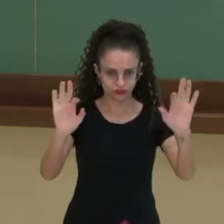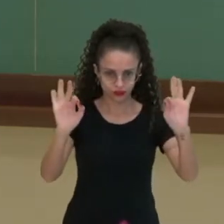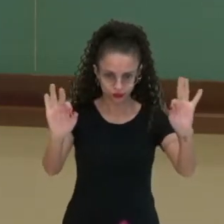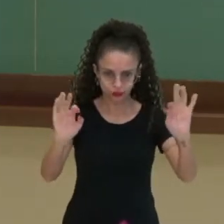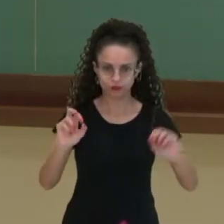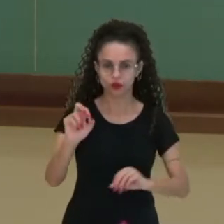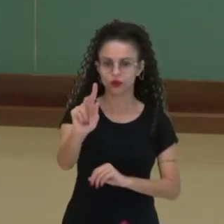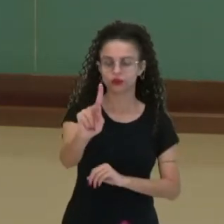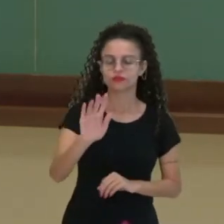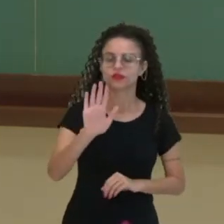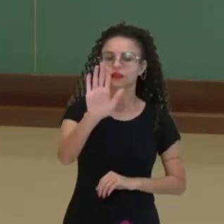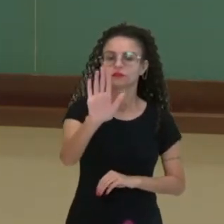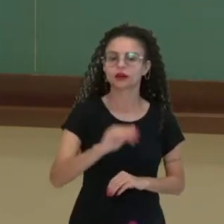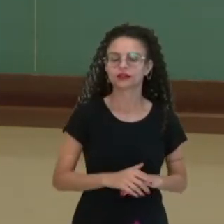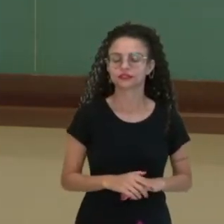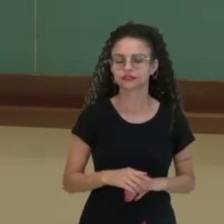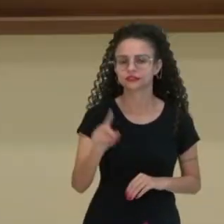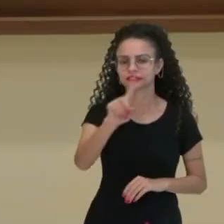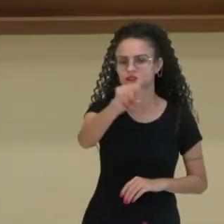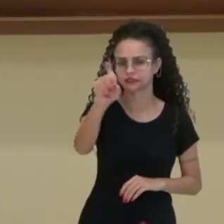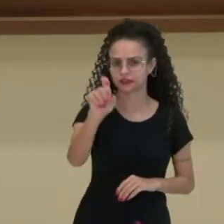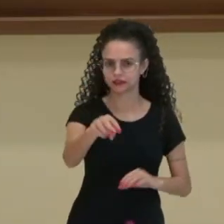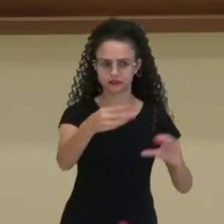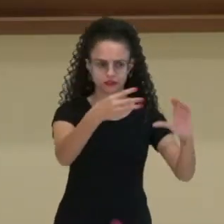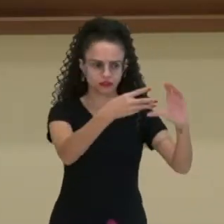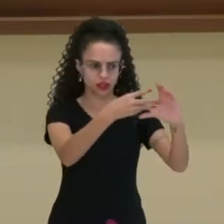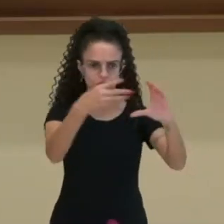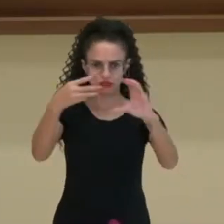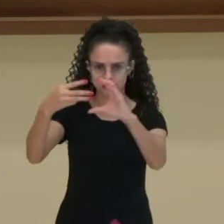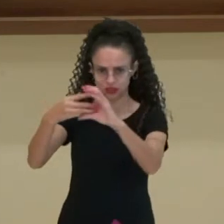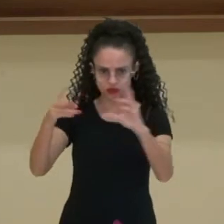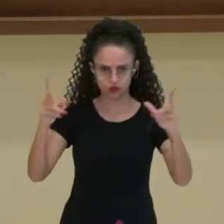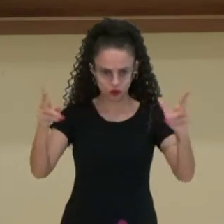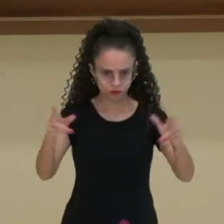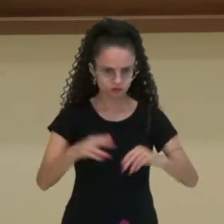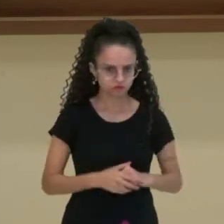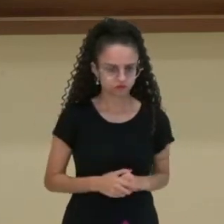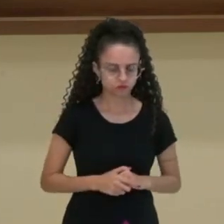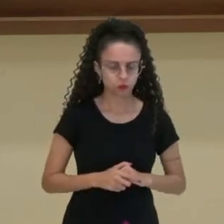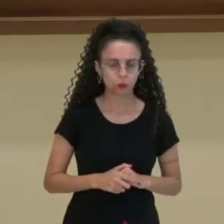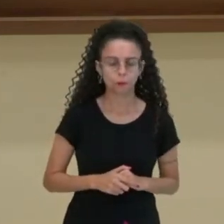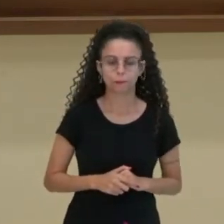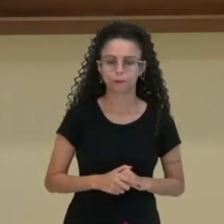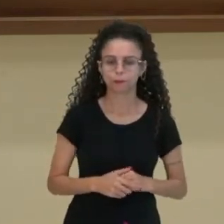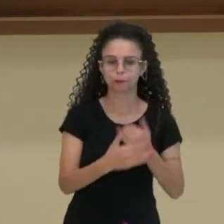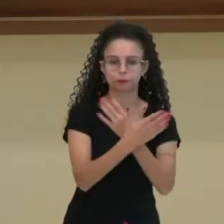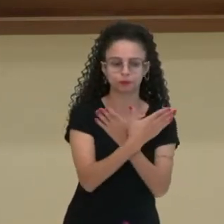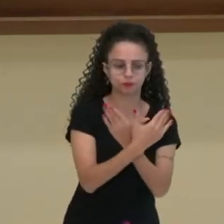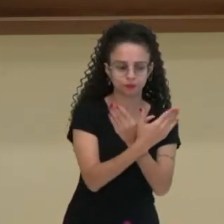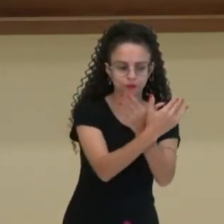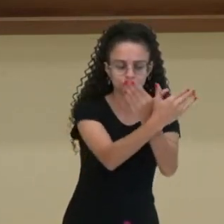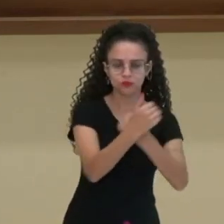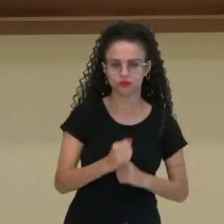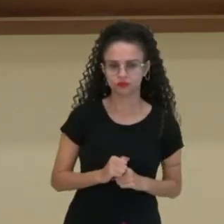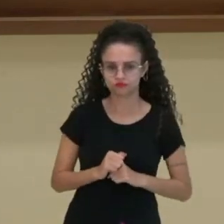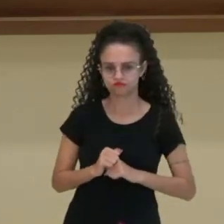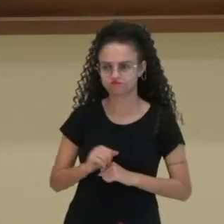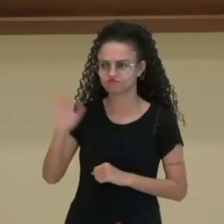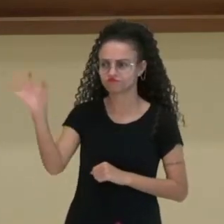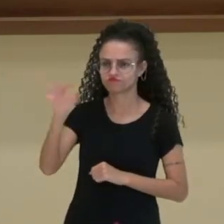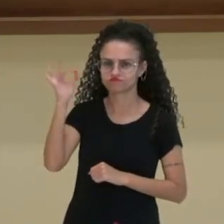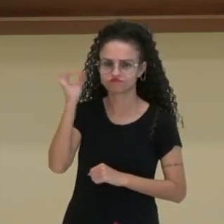Ok. Mas será que as suas células são iguais? Será que as células das borboletas, das abelhas, de